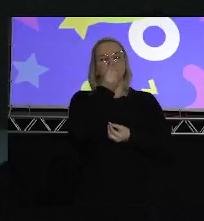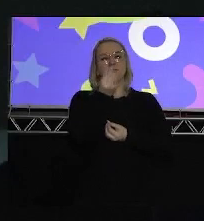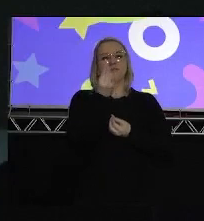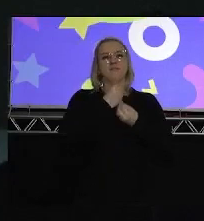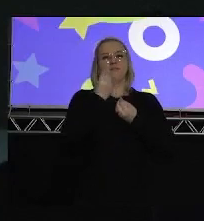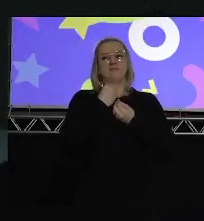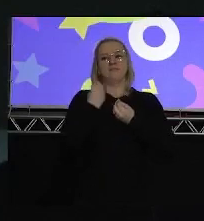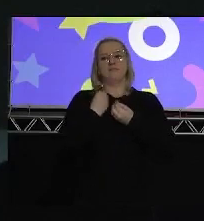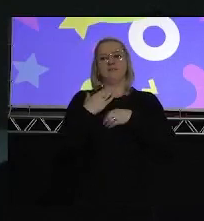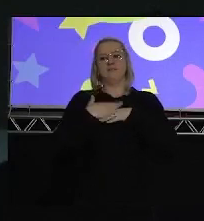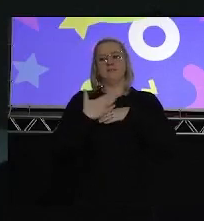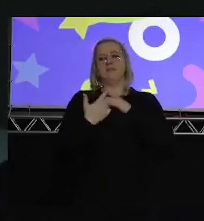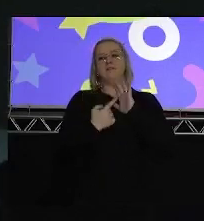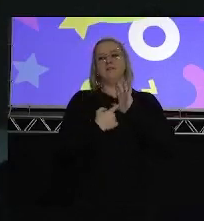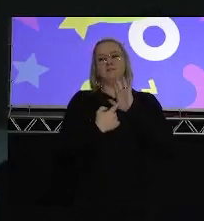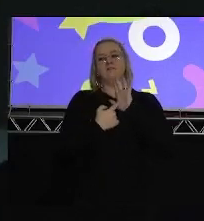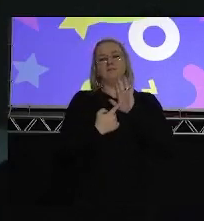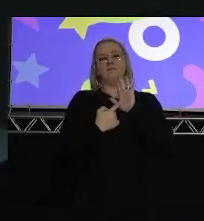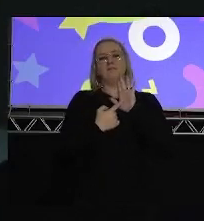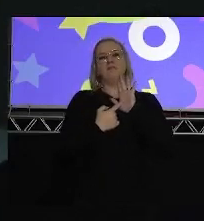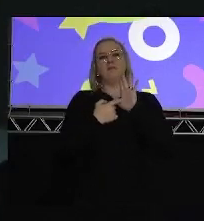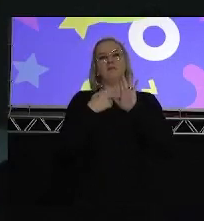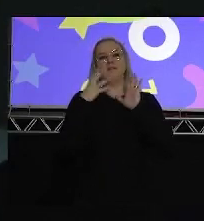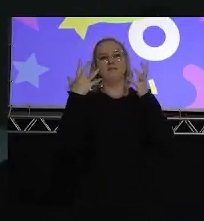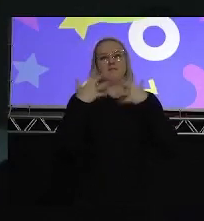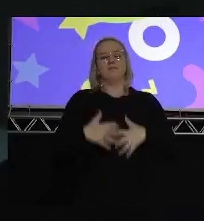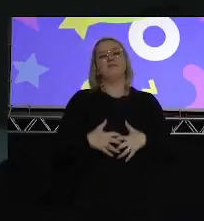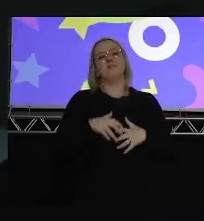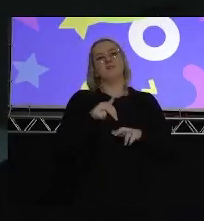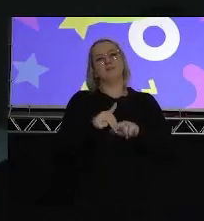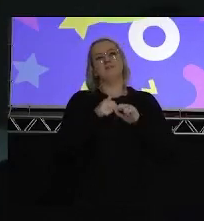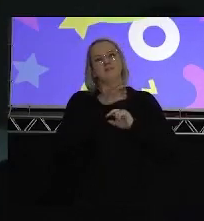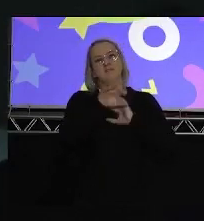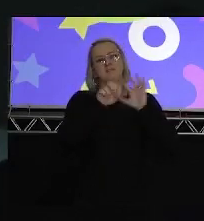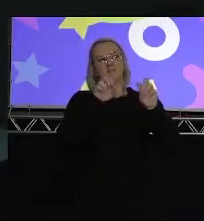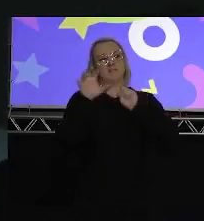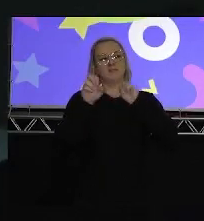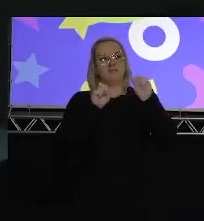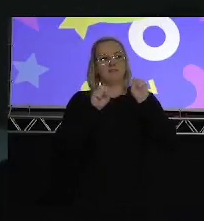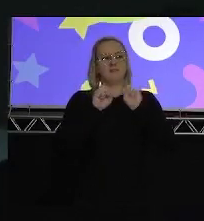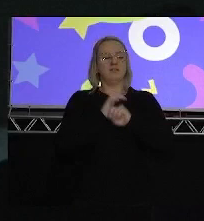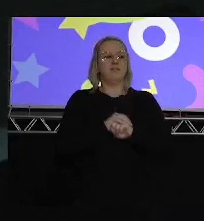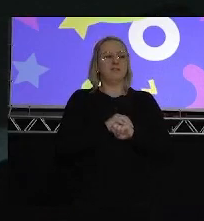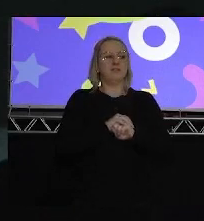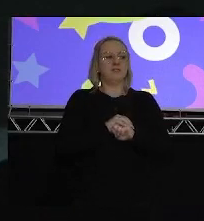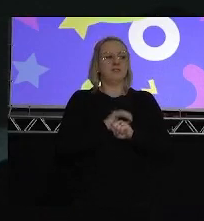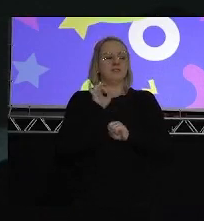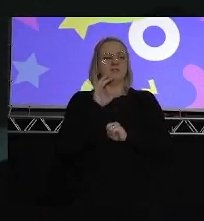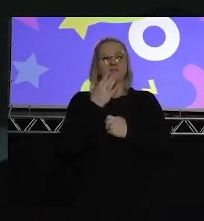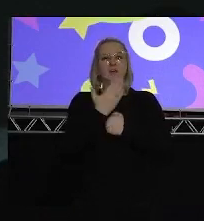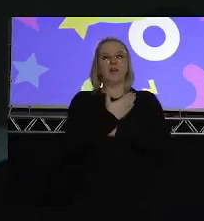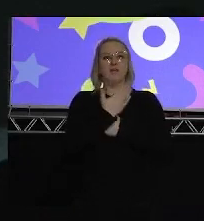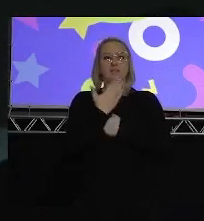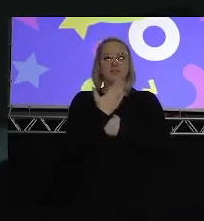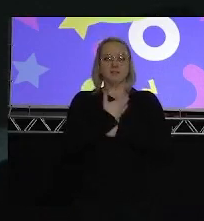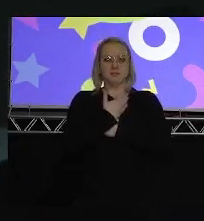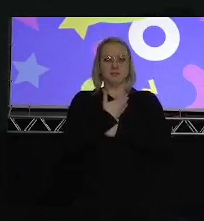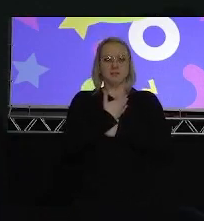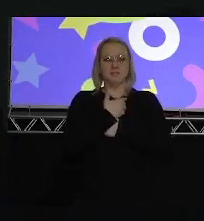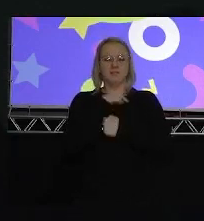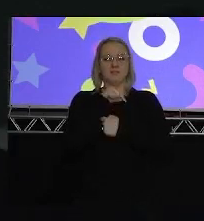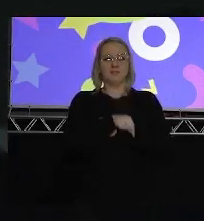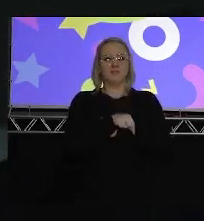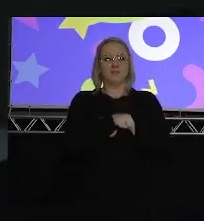mudança, porque a gente queria mostrar que funcionava. E aí foi por aí que eu peguei eles. Eu disse, só